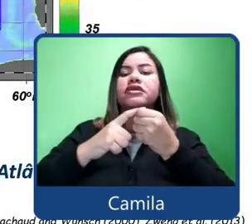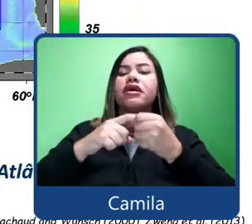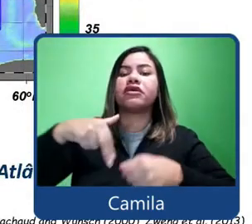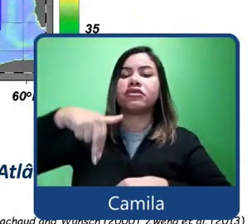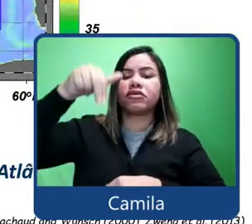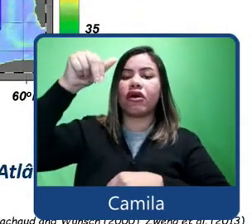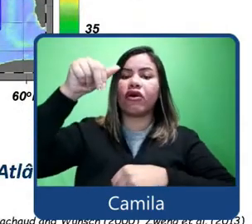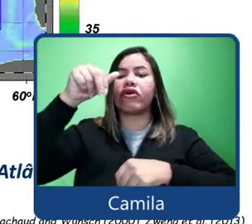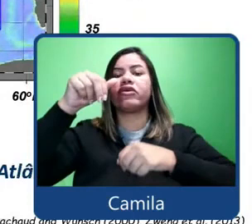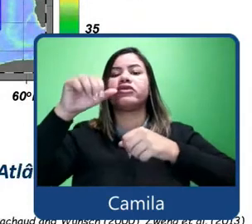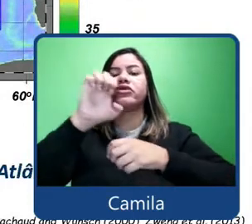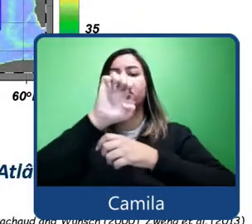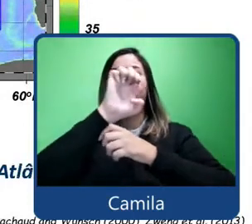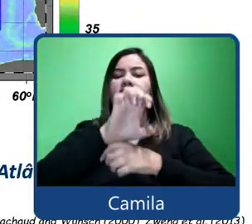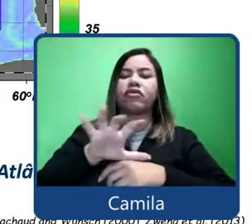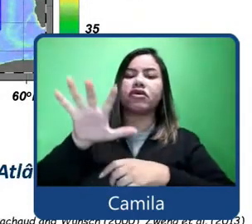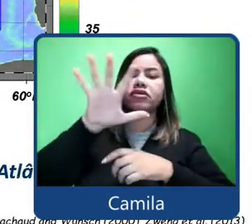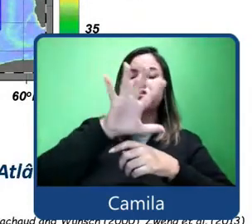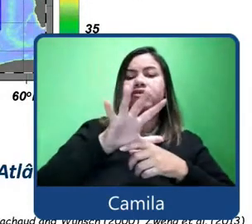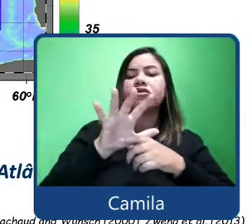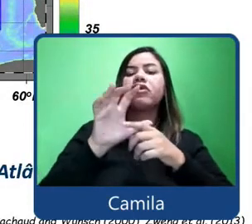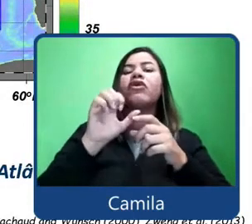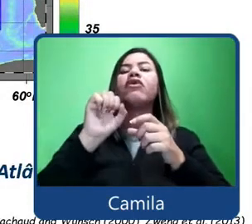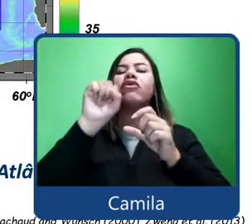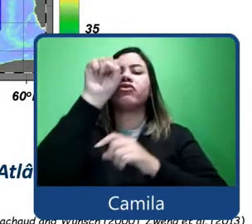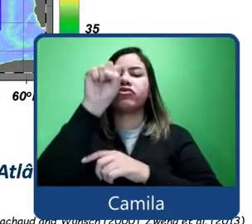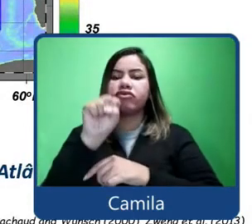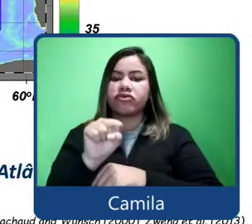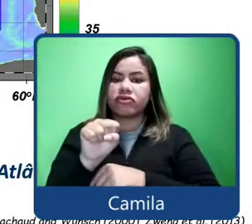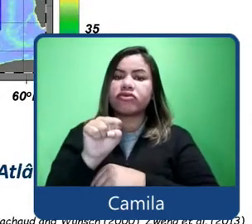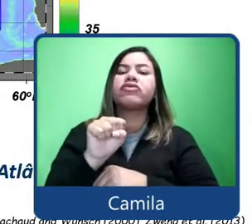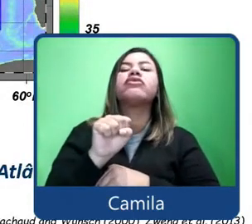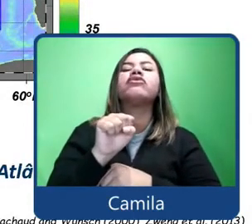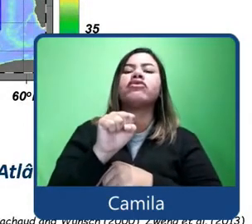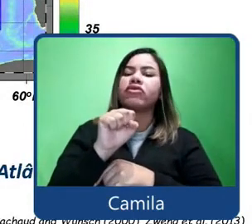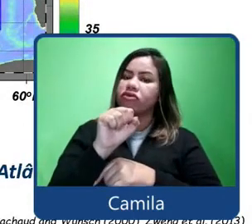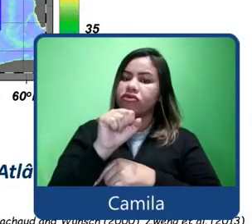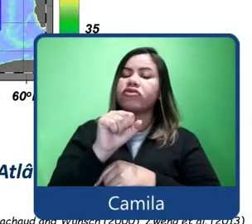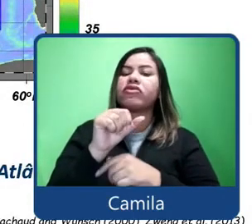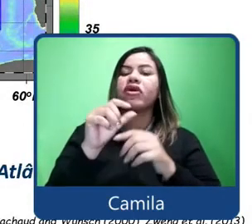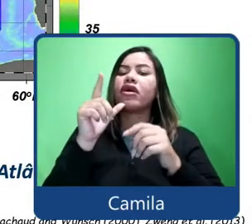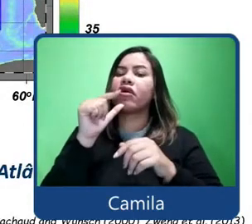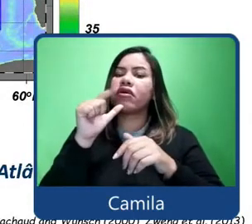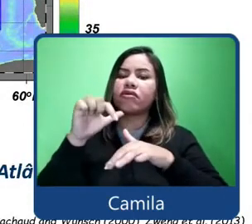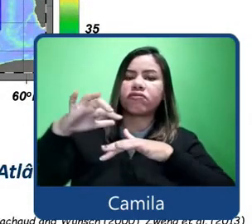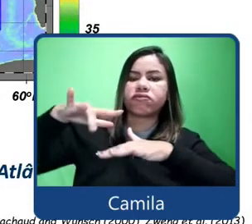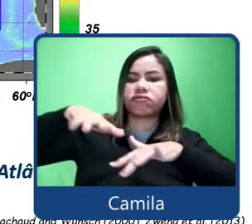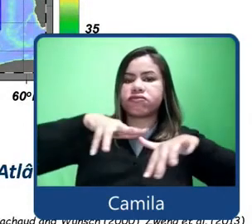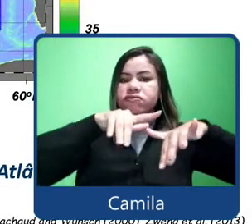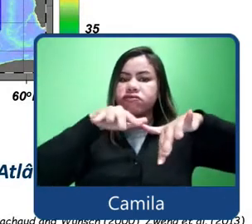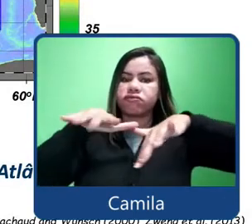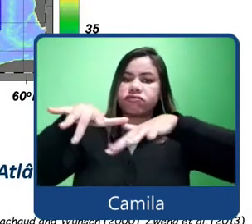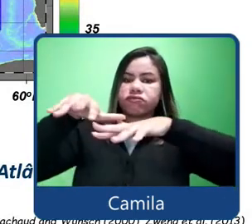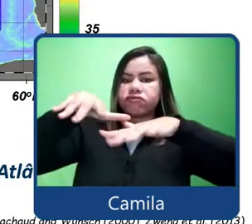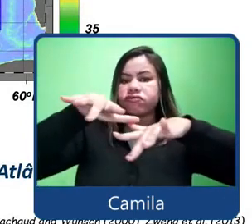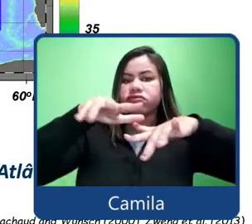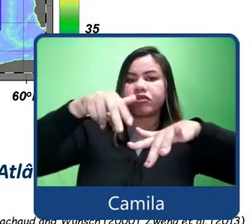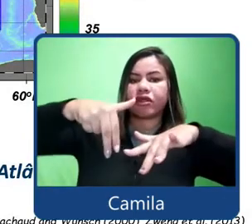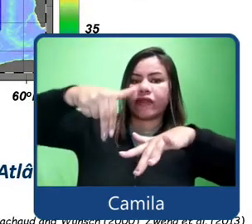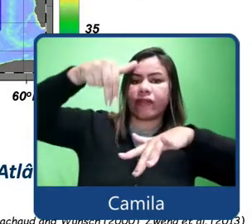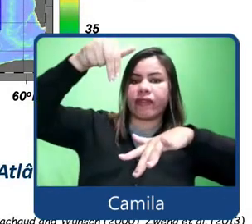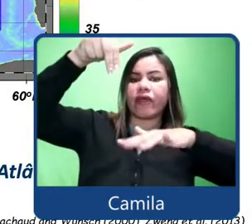superfície até 5.000 metros de profundidade. Essas massas de águas superficiais fluem para o norte, perdem calor para a